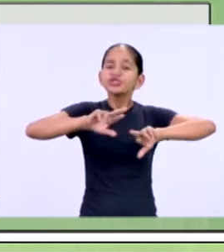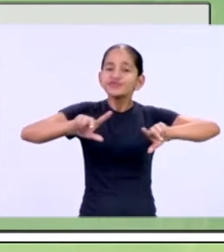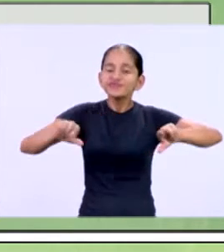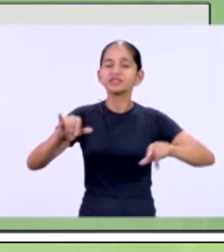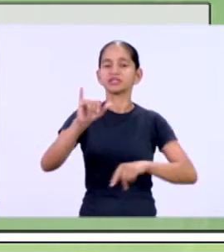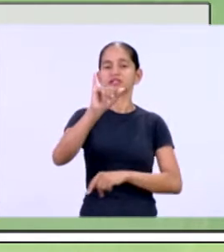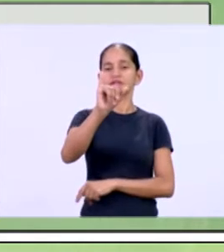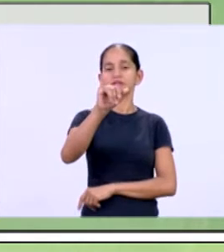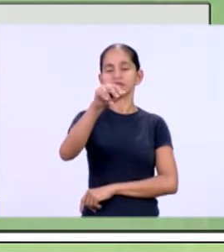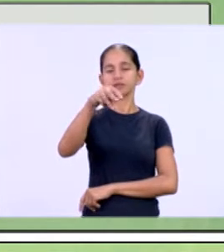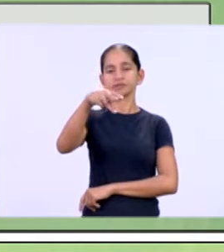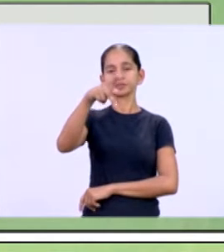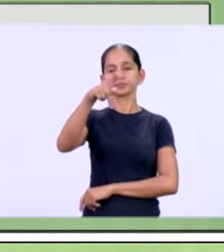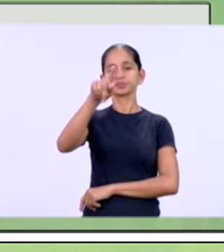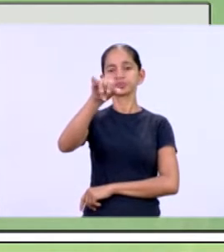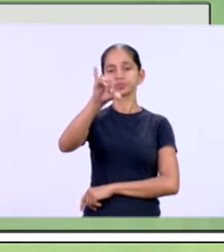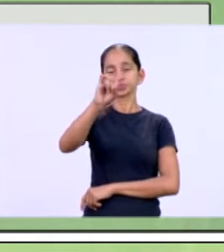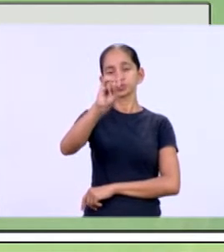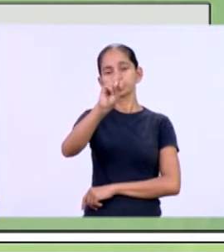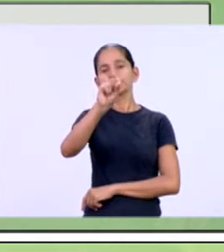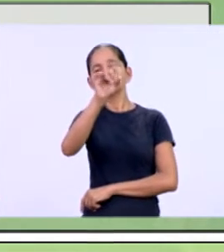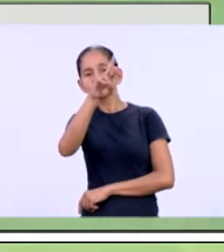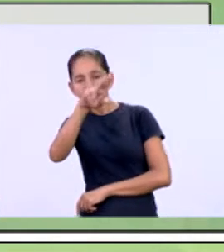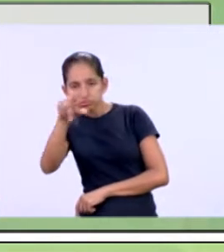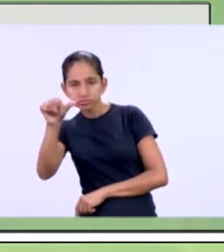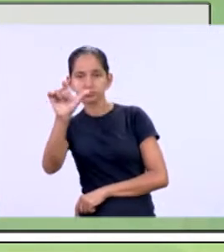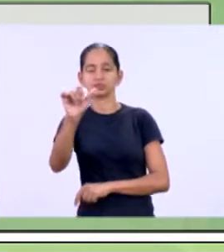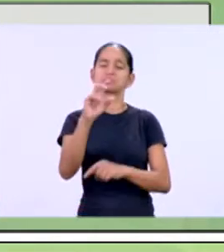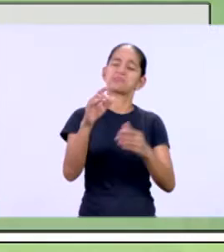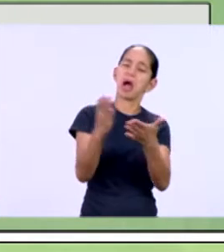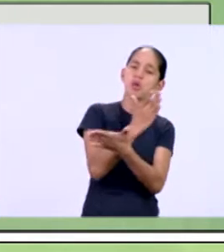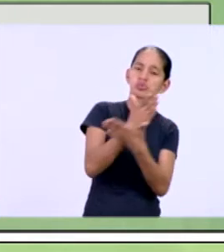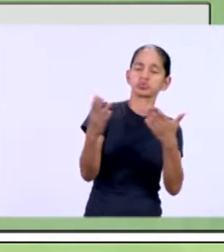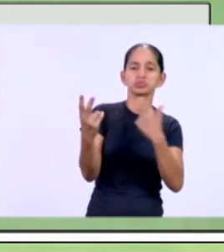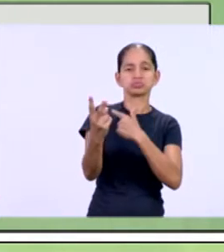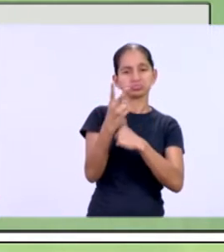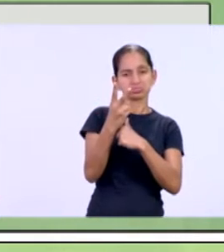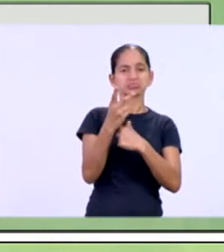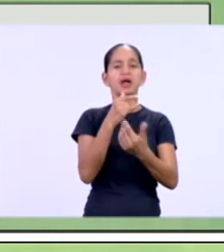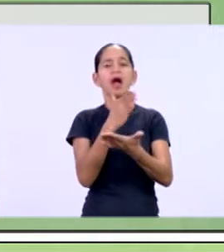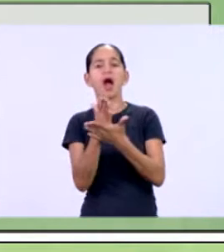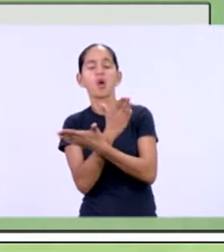impostos, taxas, contribuições diversas e empréstimos compulsórios.